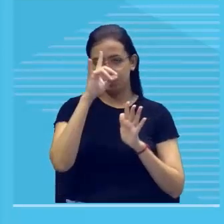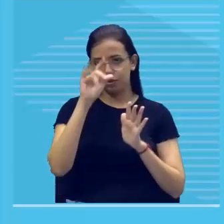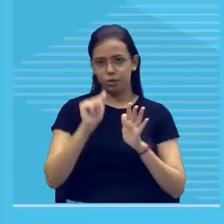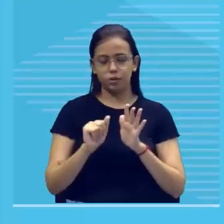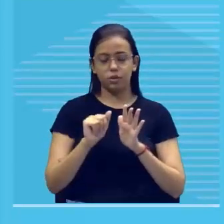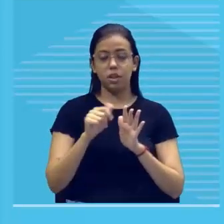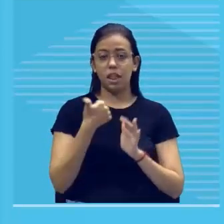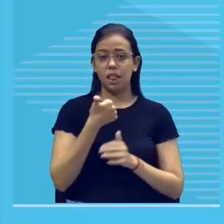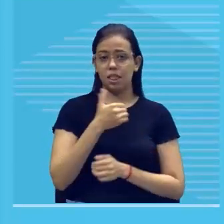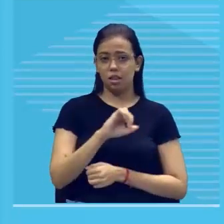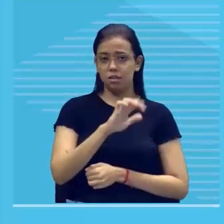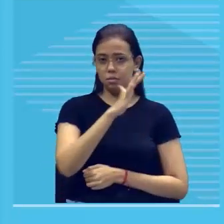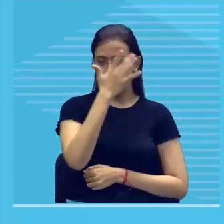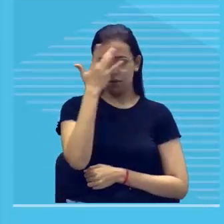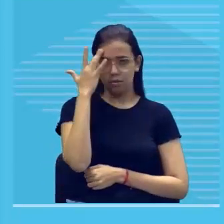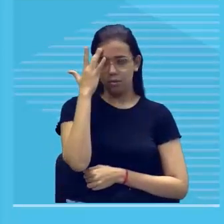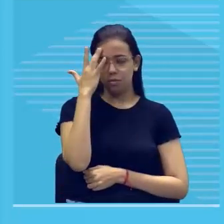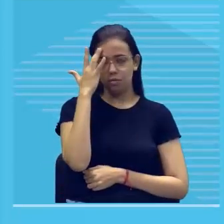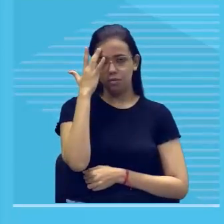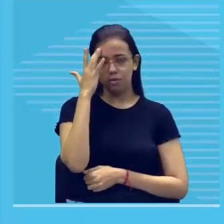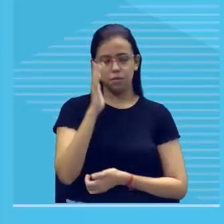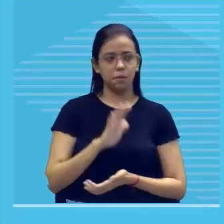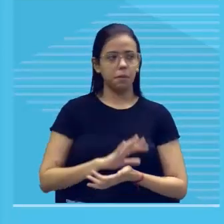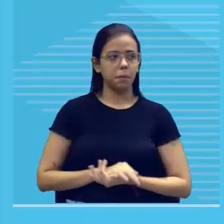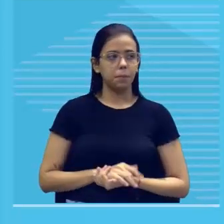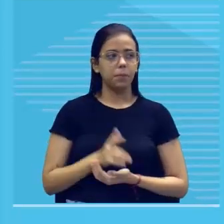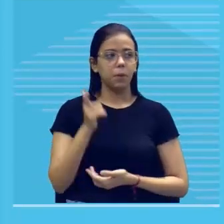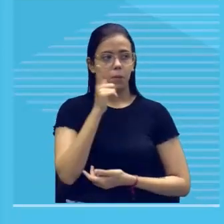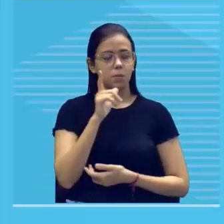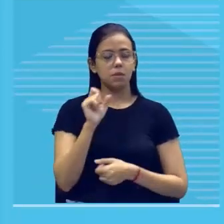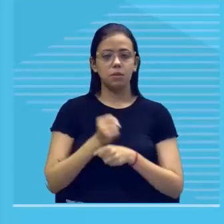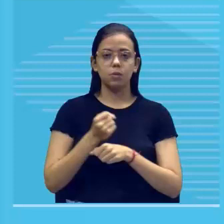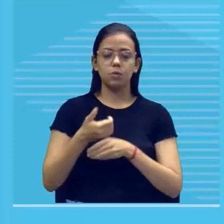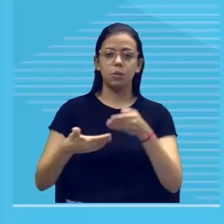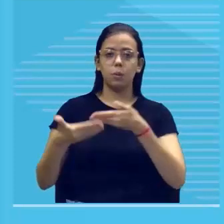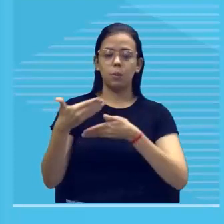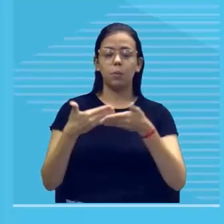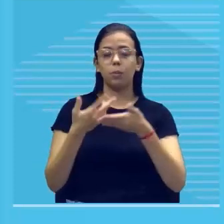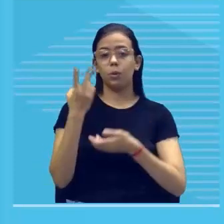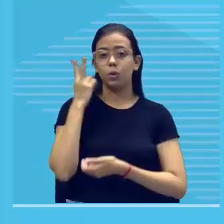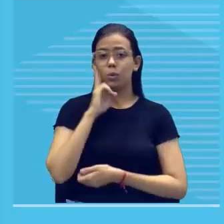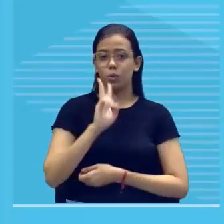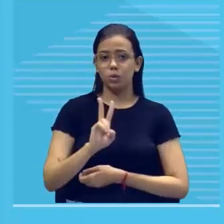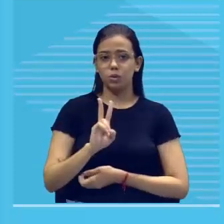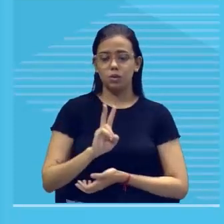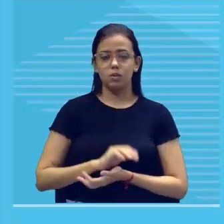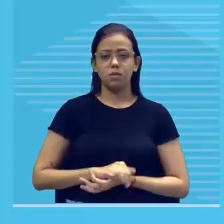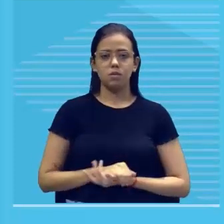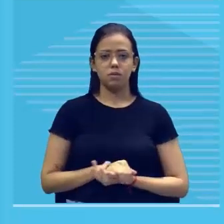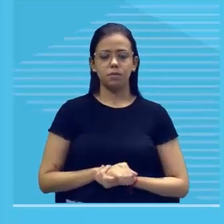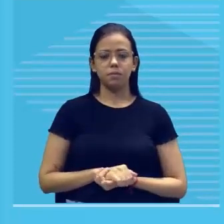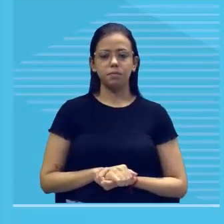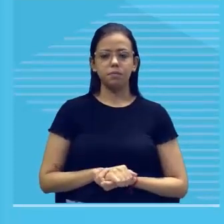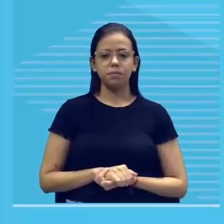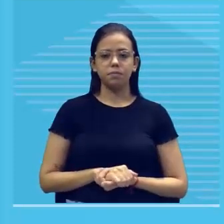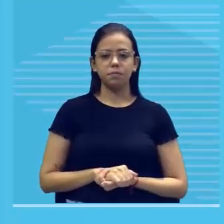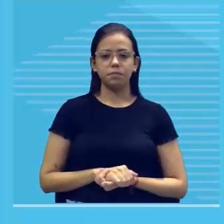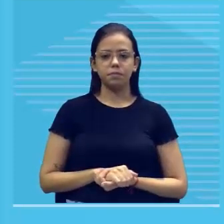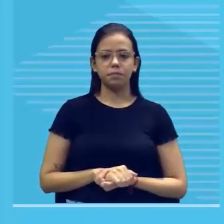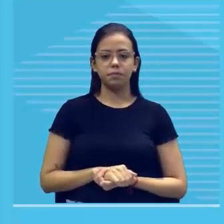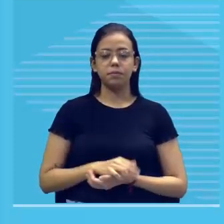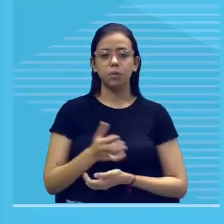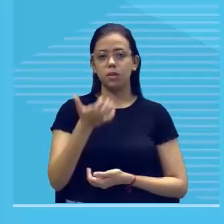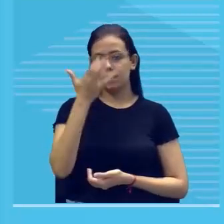10 pedreiros levam construir um muro em 2 dias eu quero saber